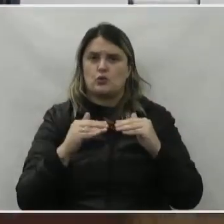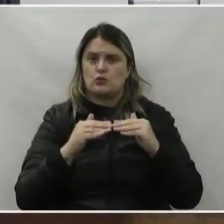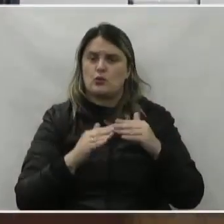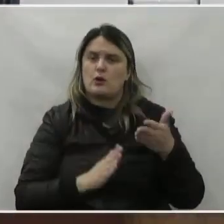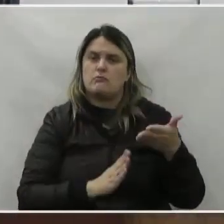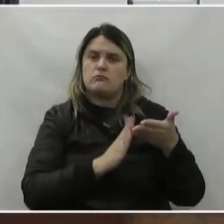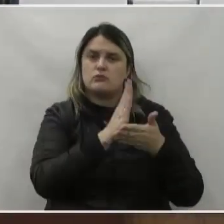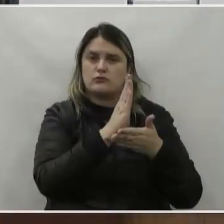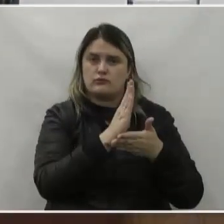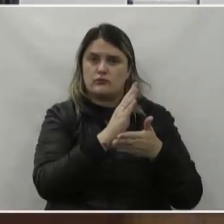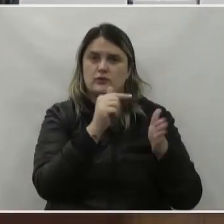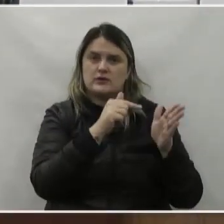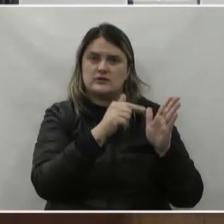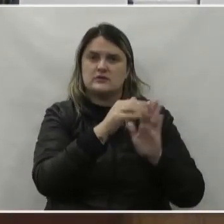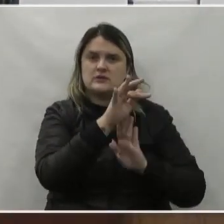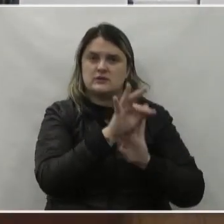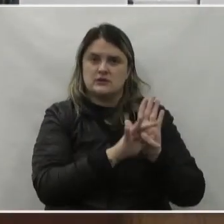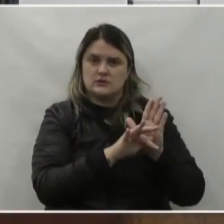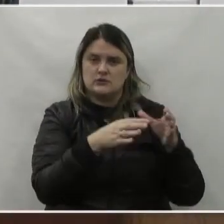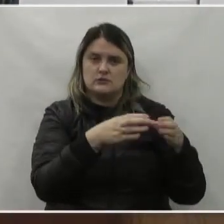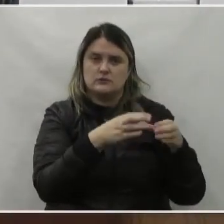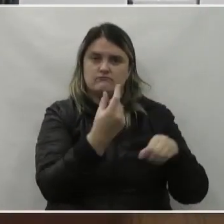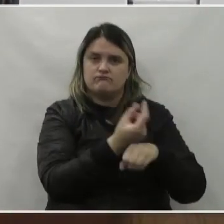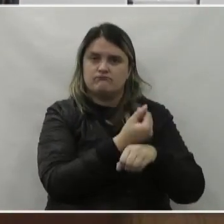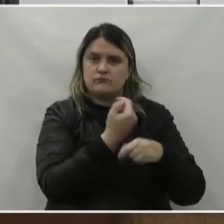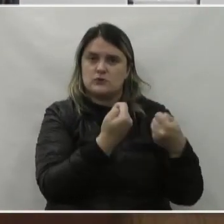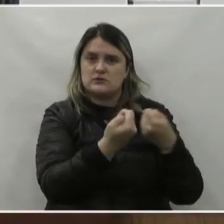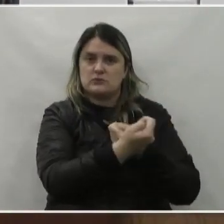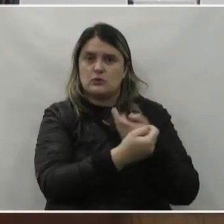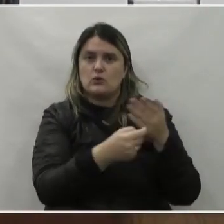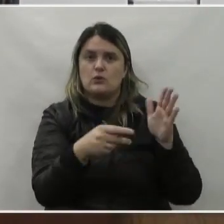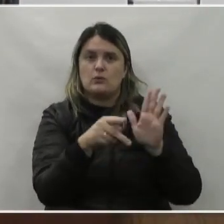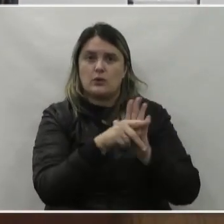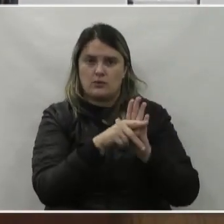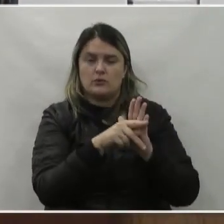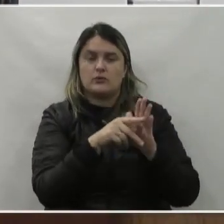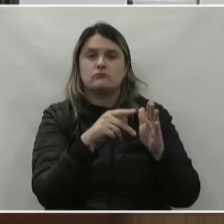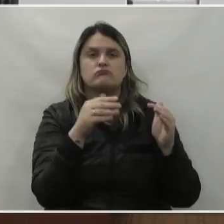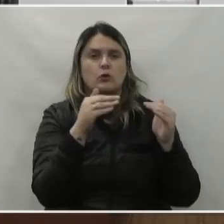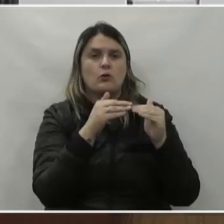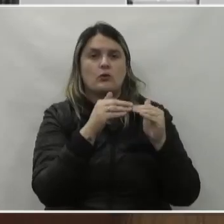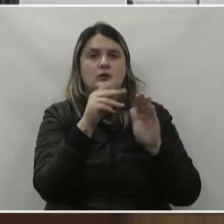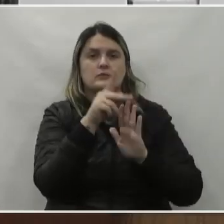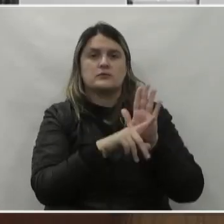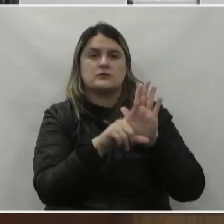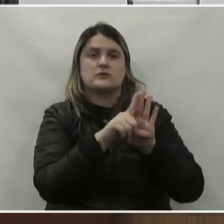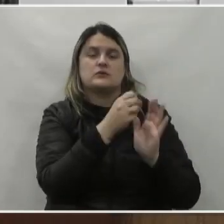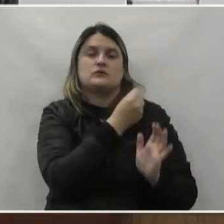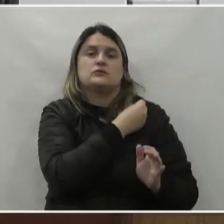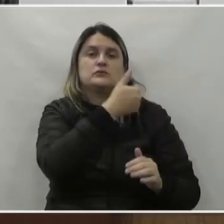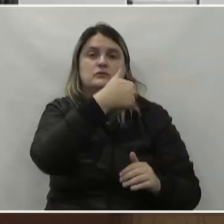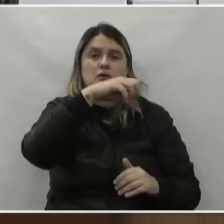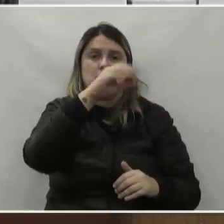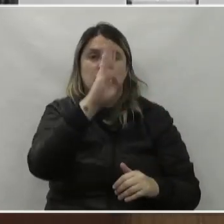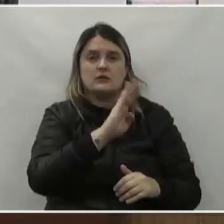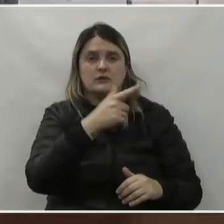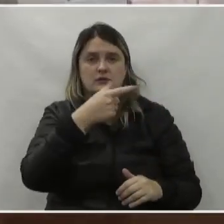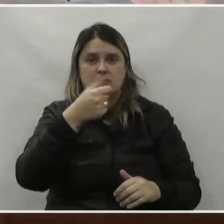Aprovado o parecer fundamentado da Comissão de Finanças, Orçamento e Patrimônio, favorável ao projeto de lei ordinária número